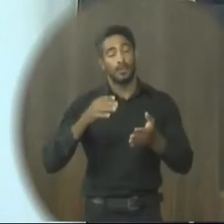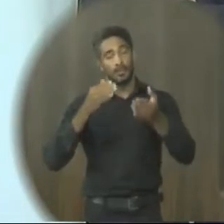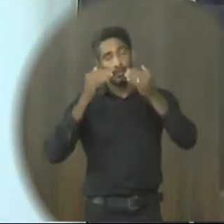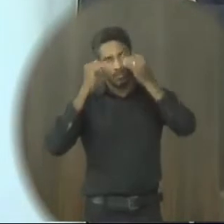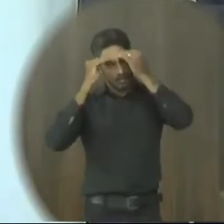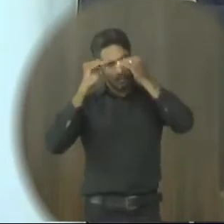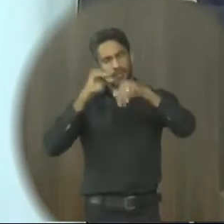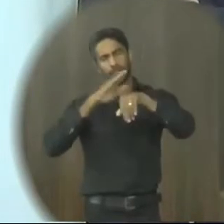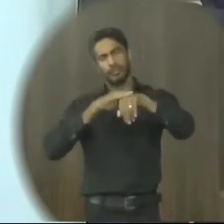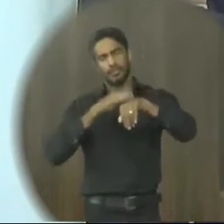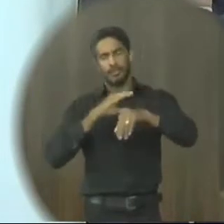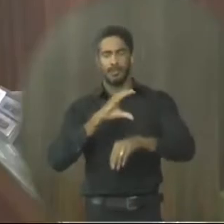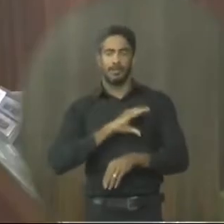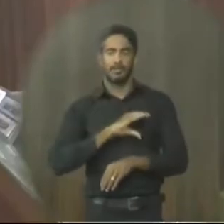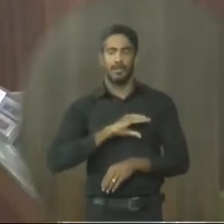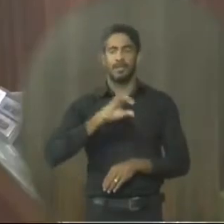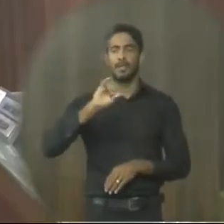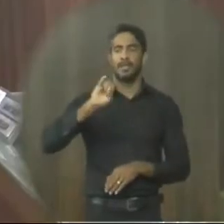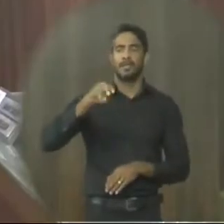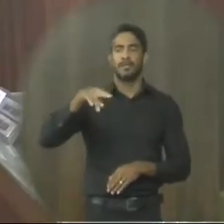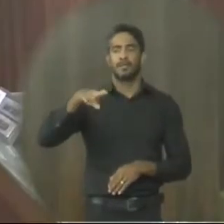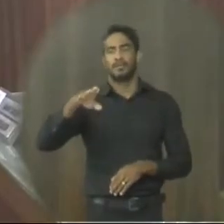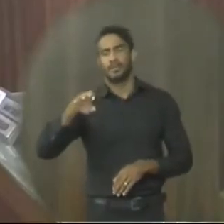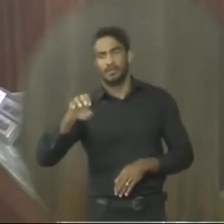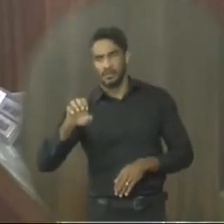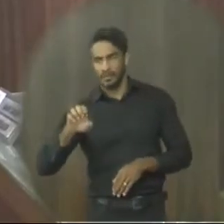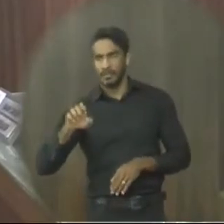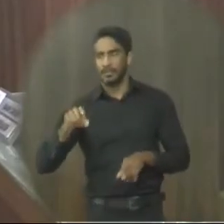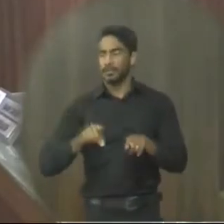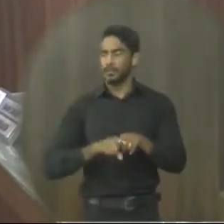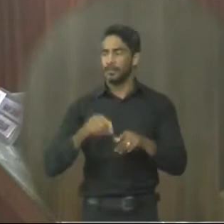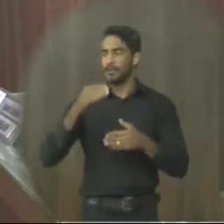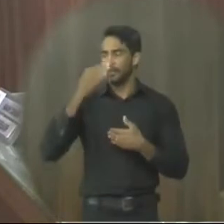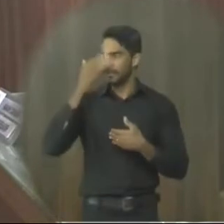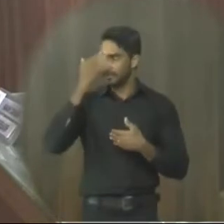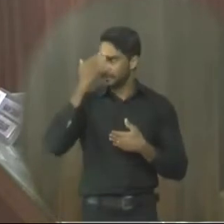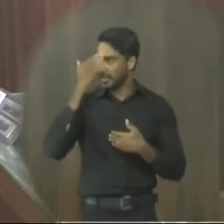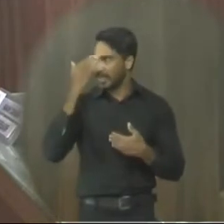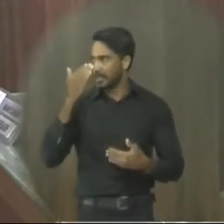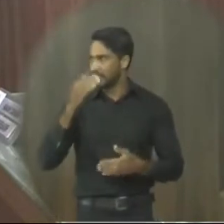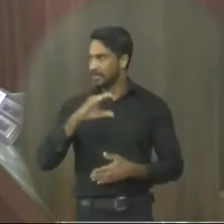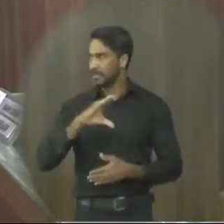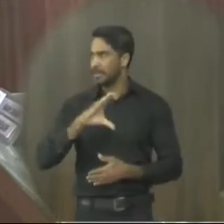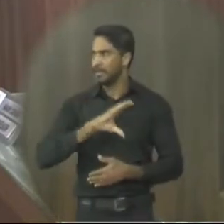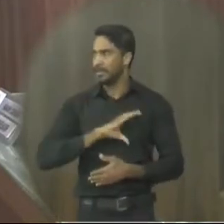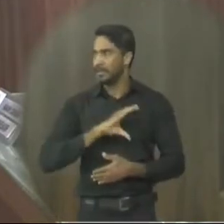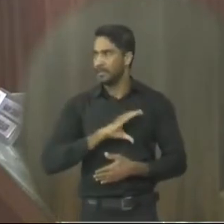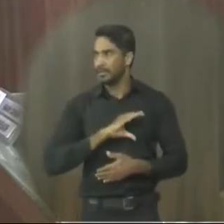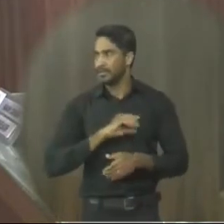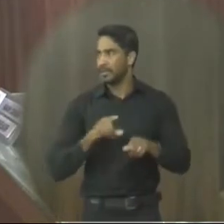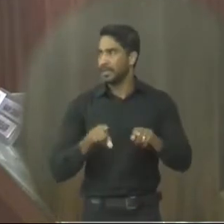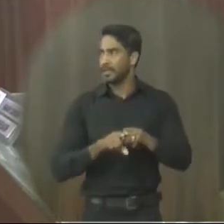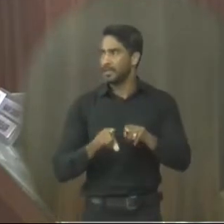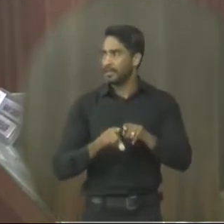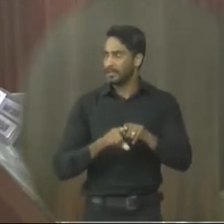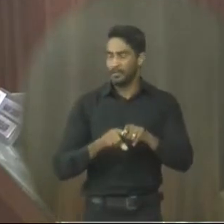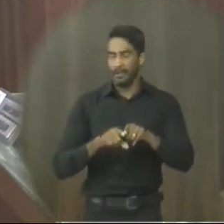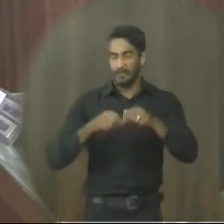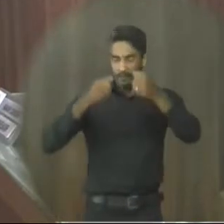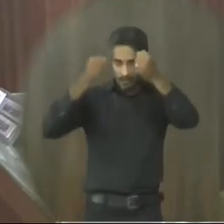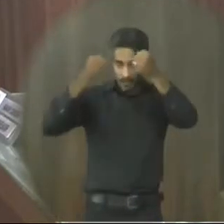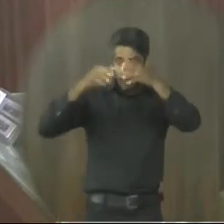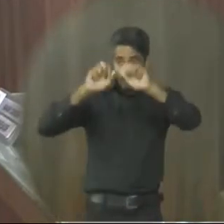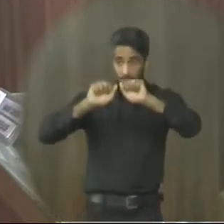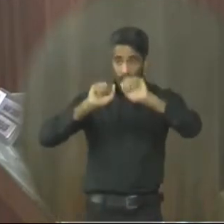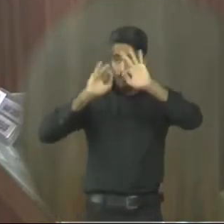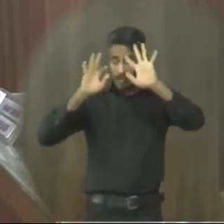nossa colega Islane, e agradecer aos novos colegas também, que eu acho que ficou bem claro, bem